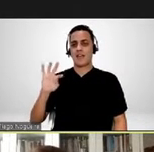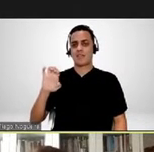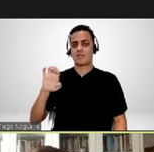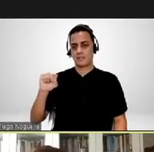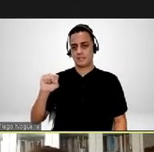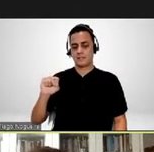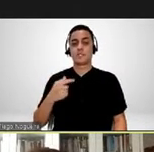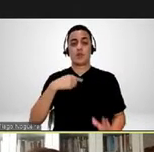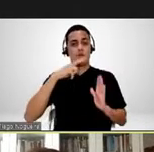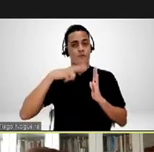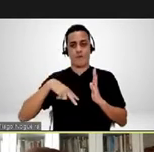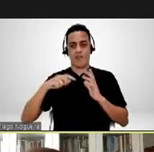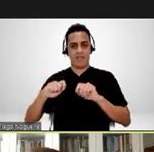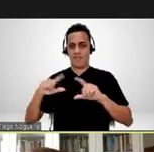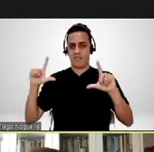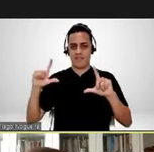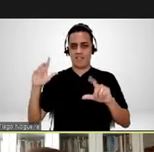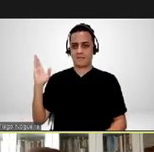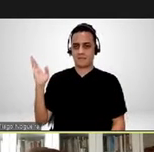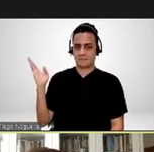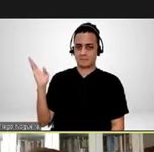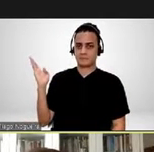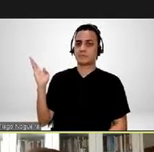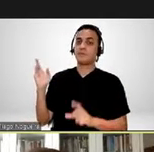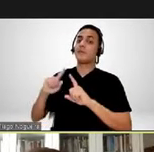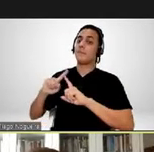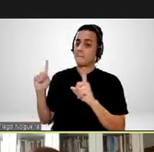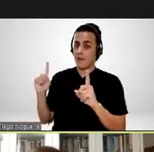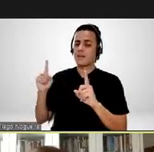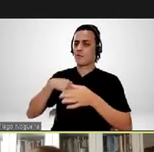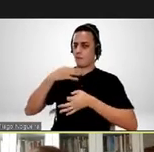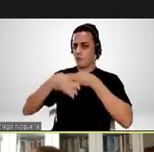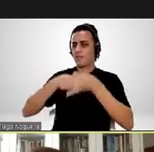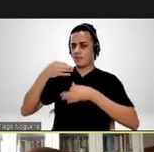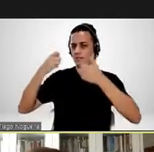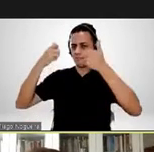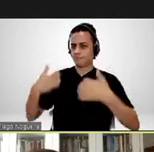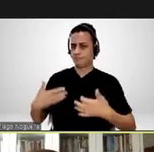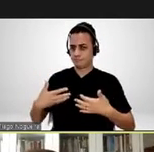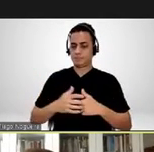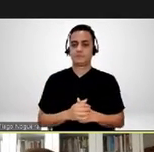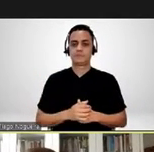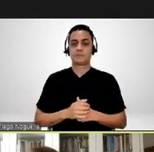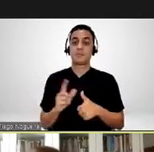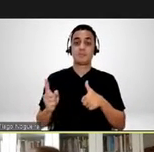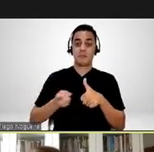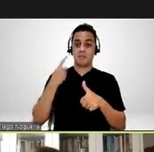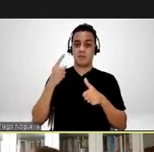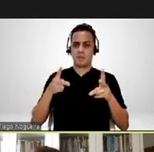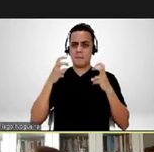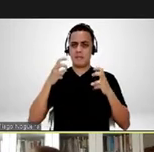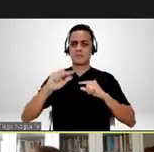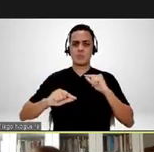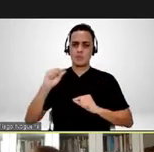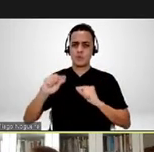fazer um comentário sobre ele. É importante perceber que há uma exaltação muito